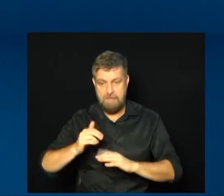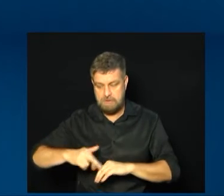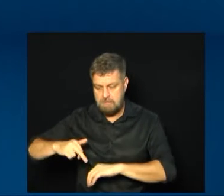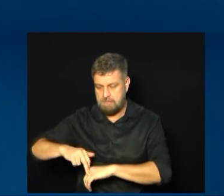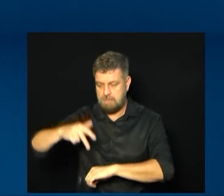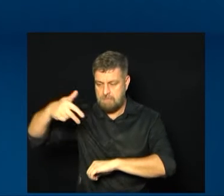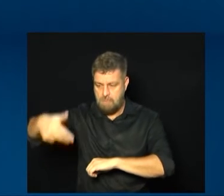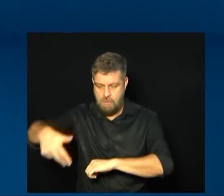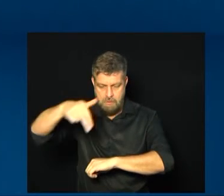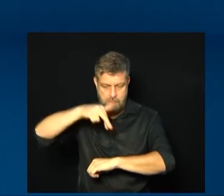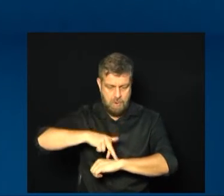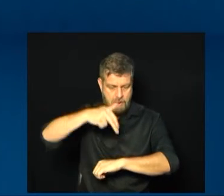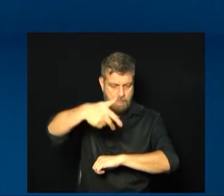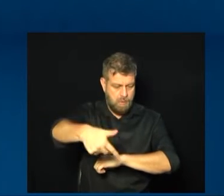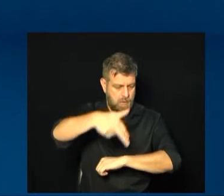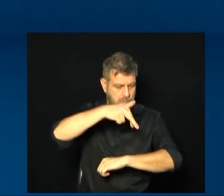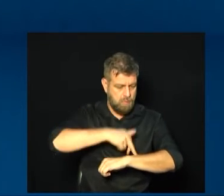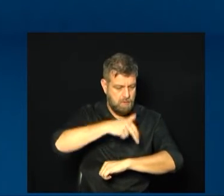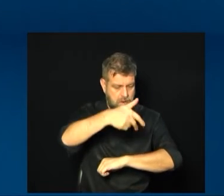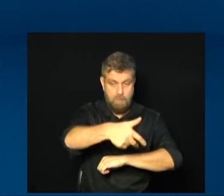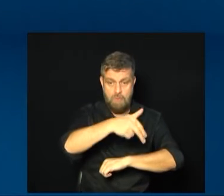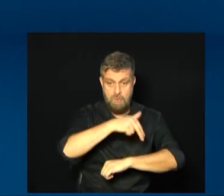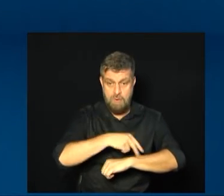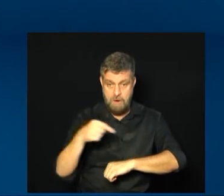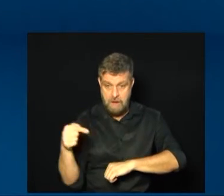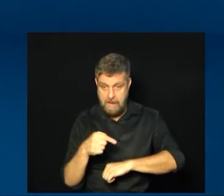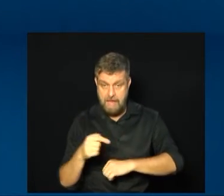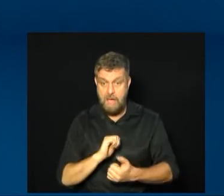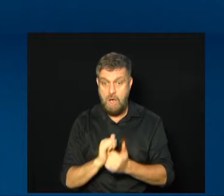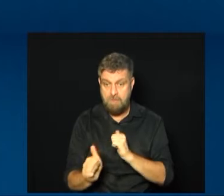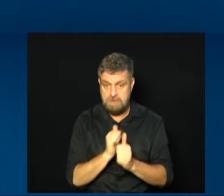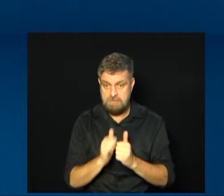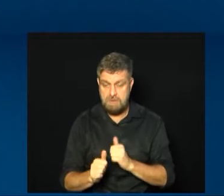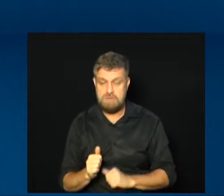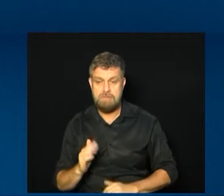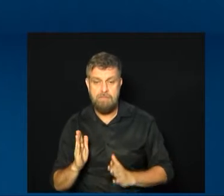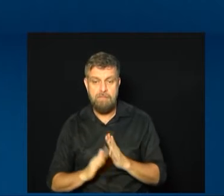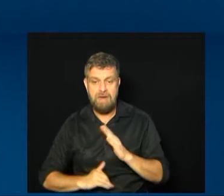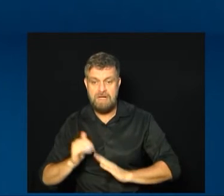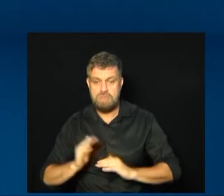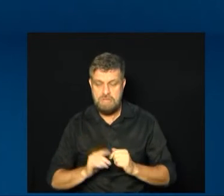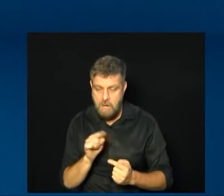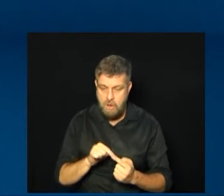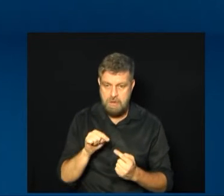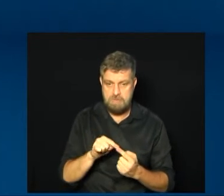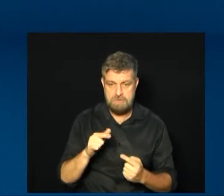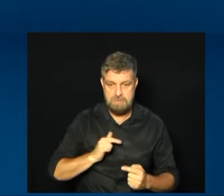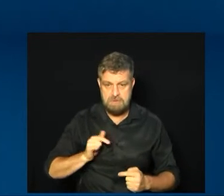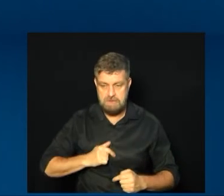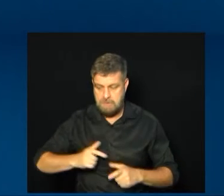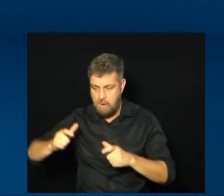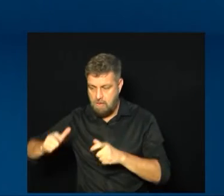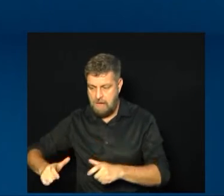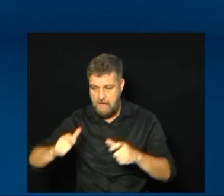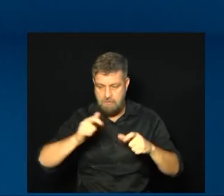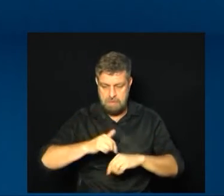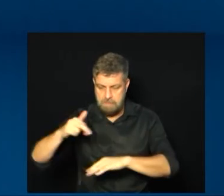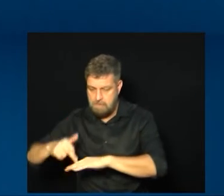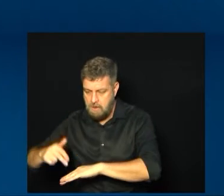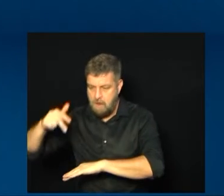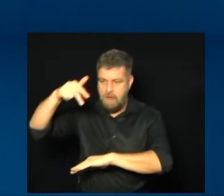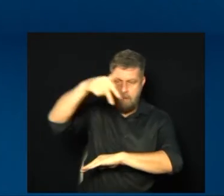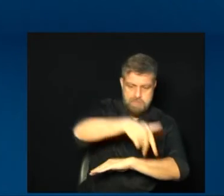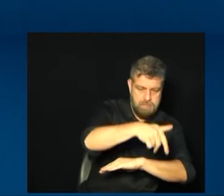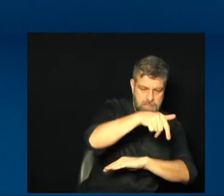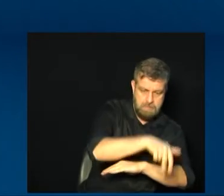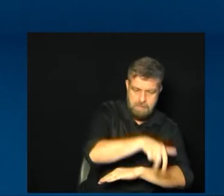como esporte no município de Campinas. O parkour é uma atividade que tem o objetivo de mover de um ponto para o outro de maneira mais rápida